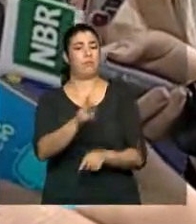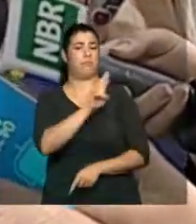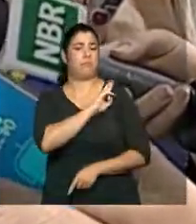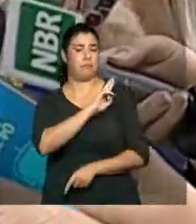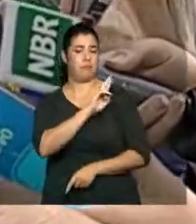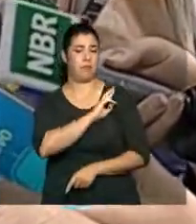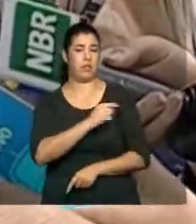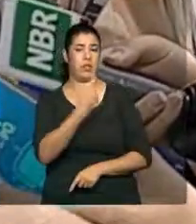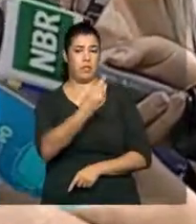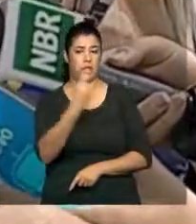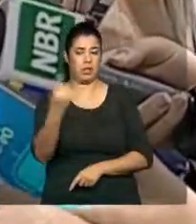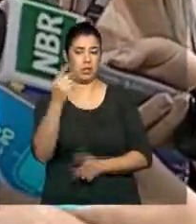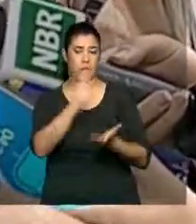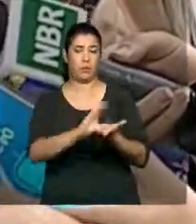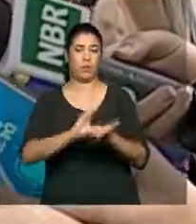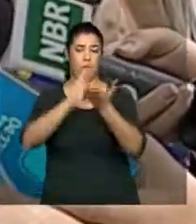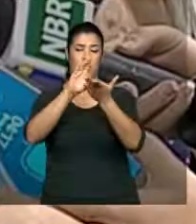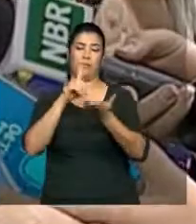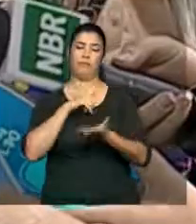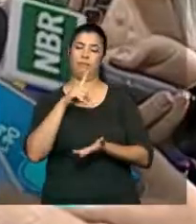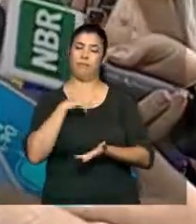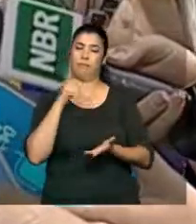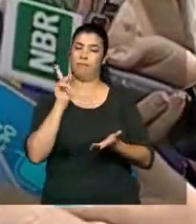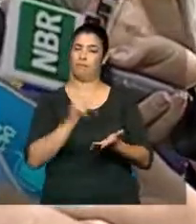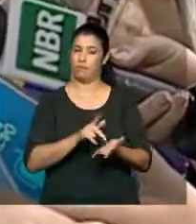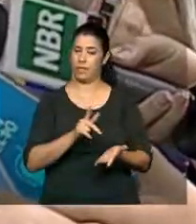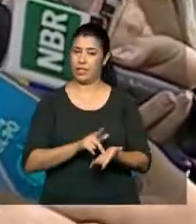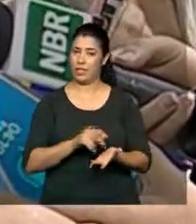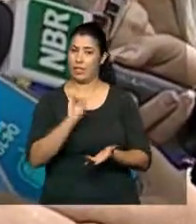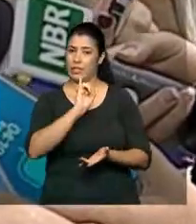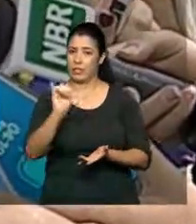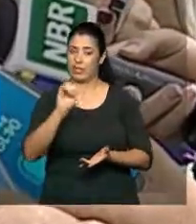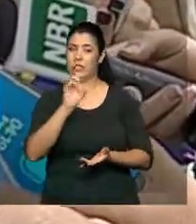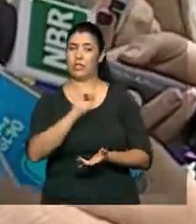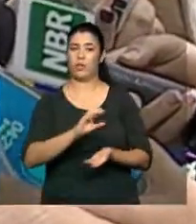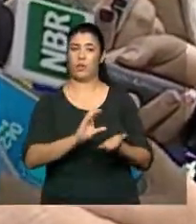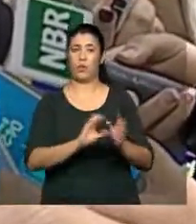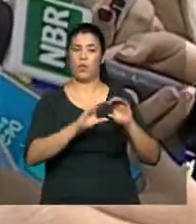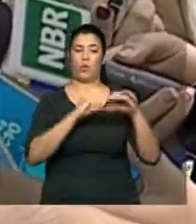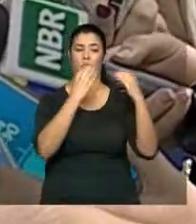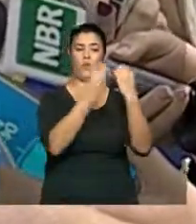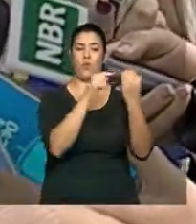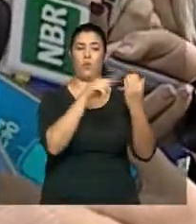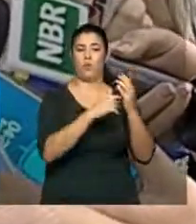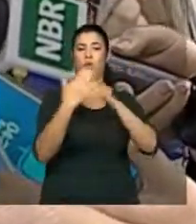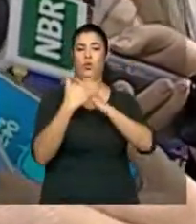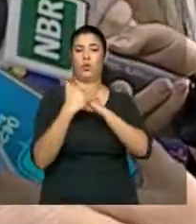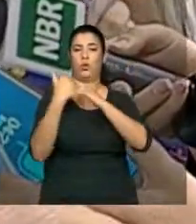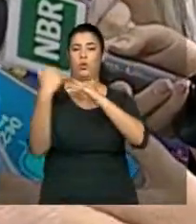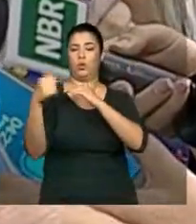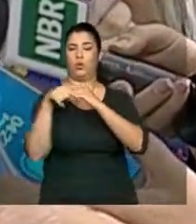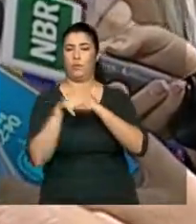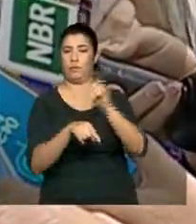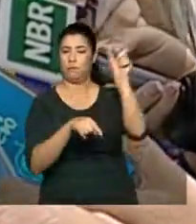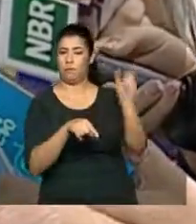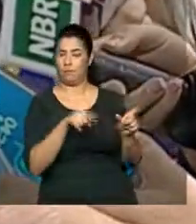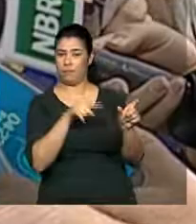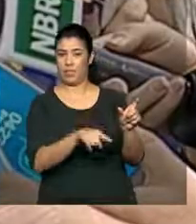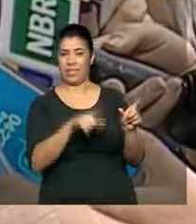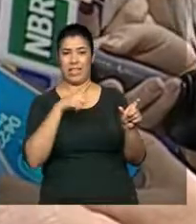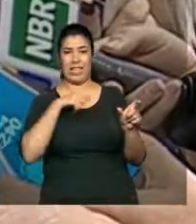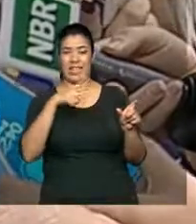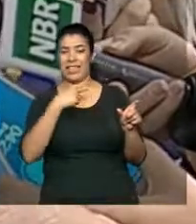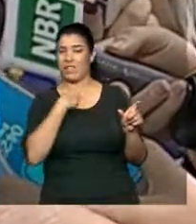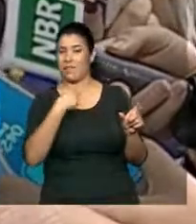responsabilidades que os conselheiros têm. E quando eles são acionados, por exemplo, conselheiro tutelar não cumpre